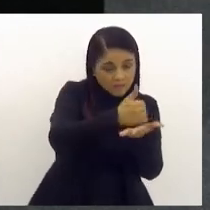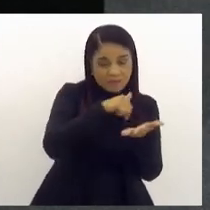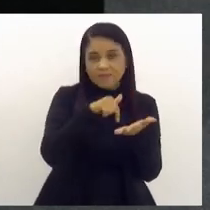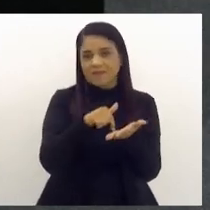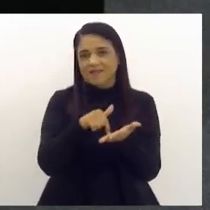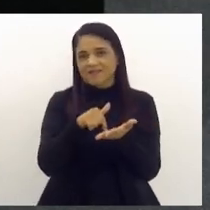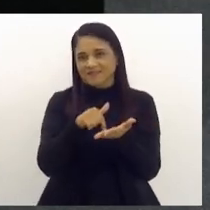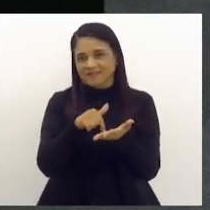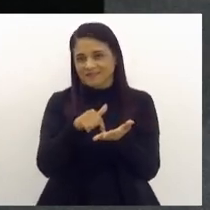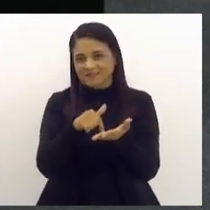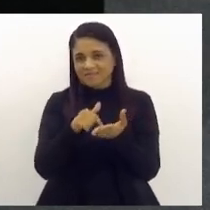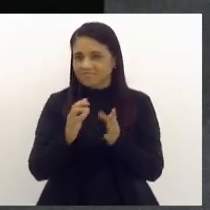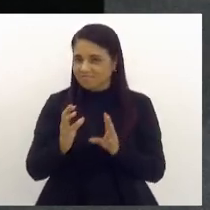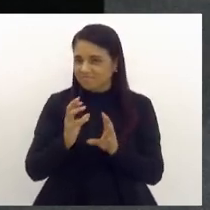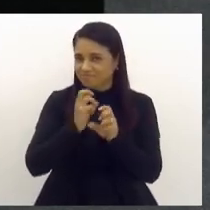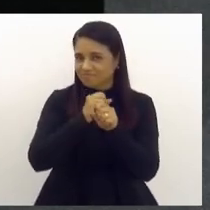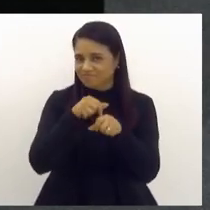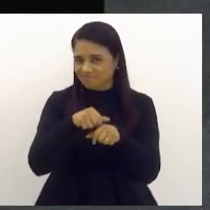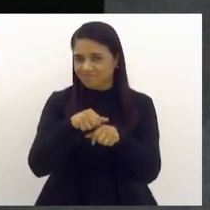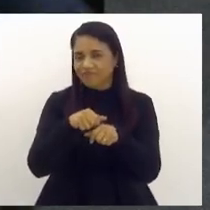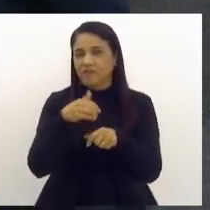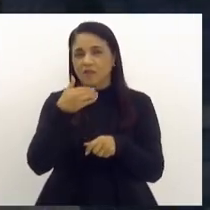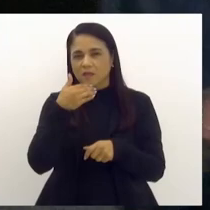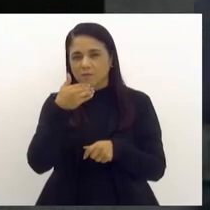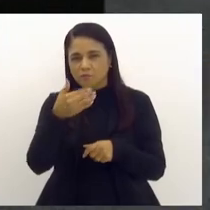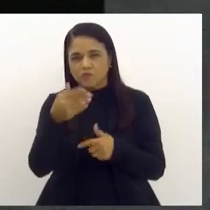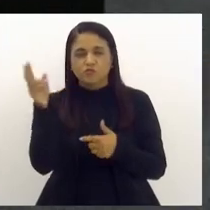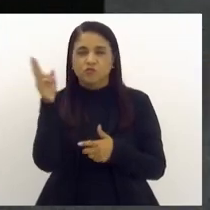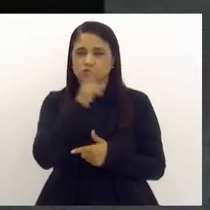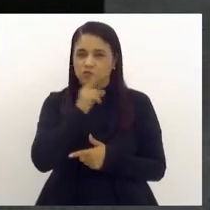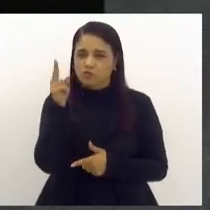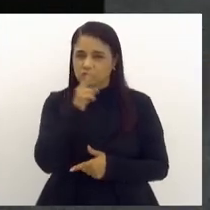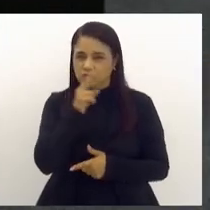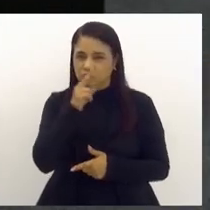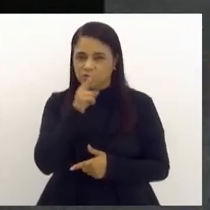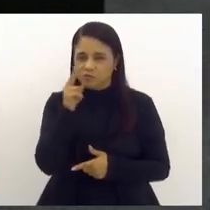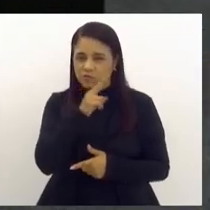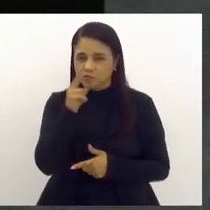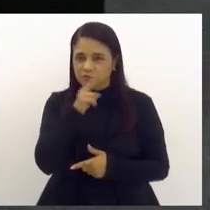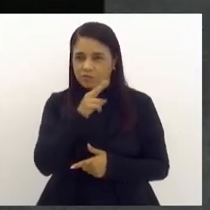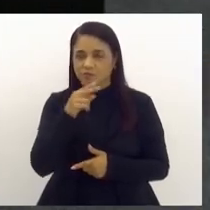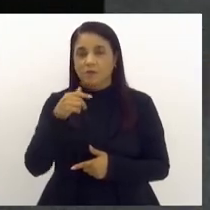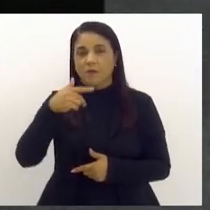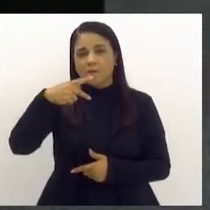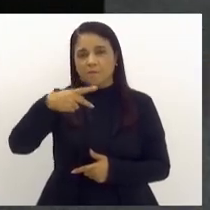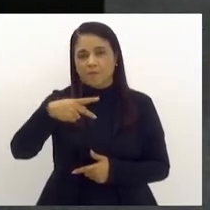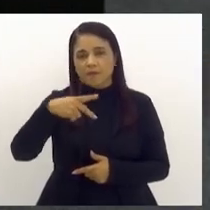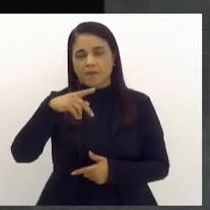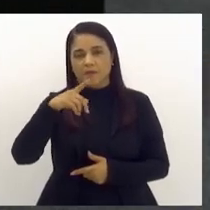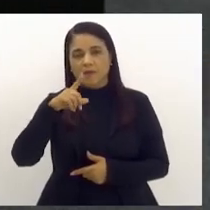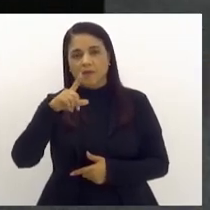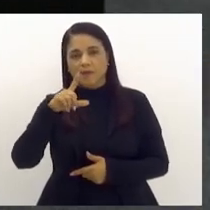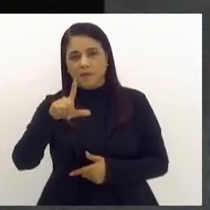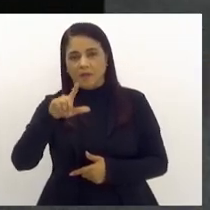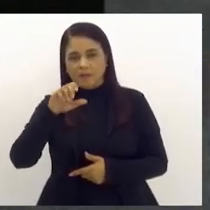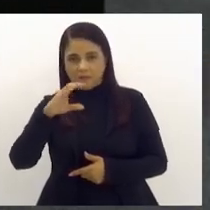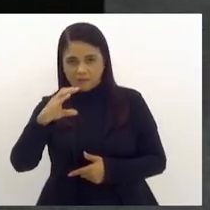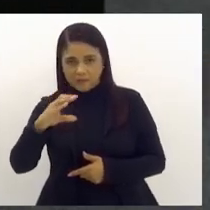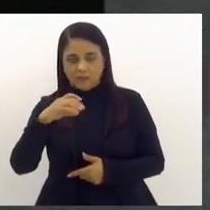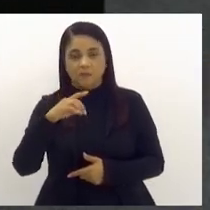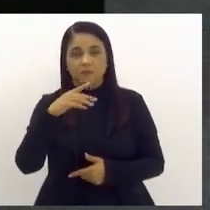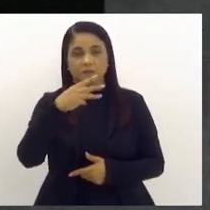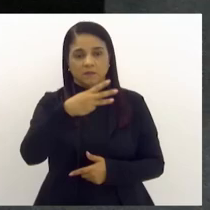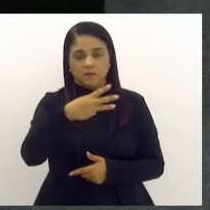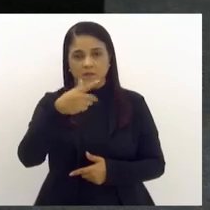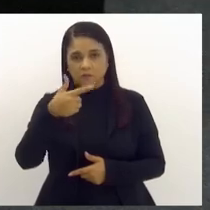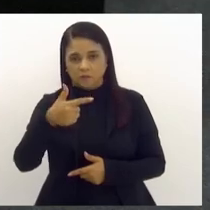Então, a minha solicitação, ambos já têm regime de urgência, PLC 32 de 2020 e o